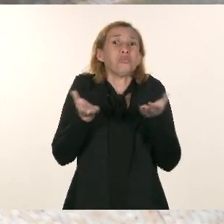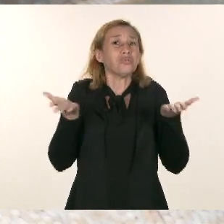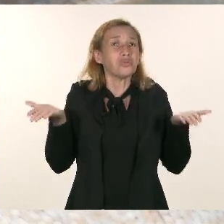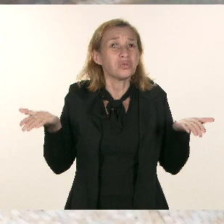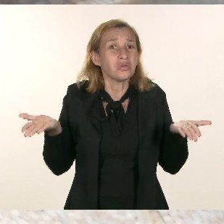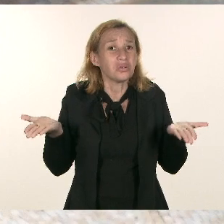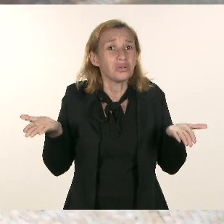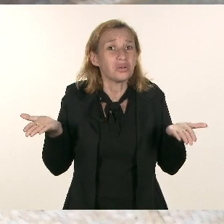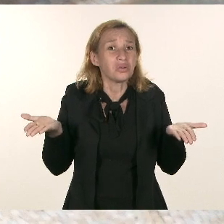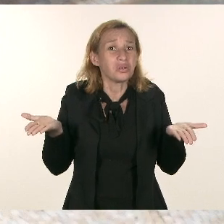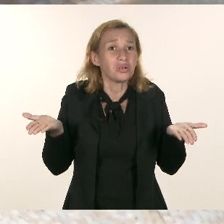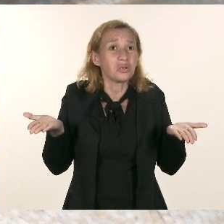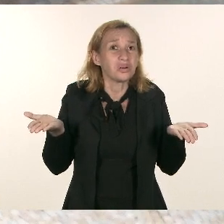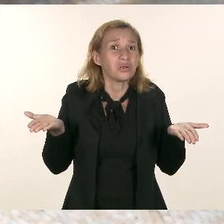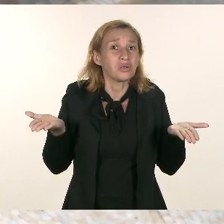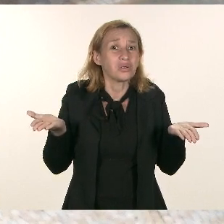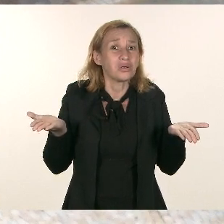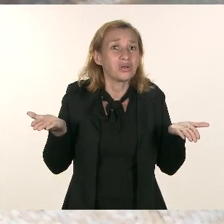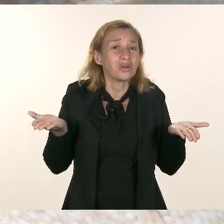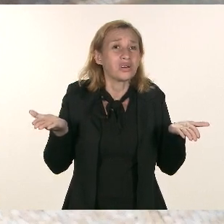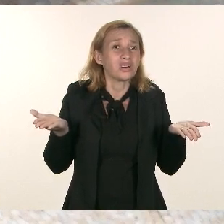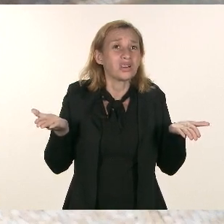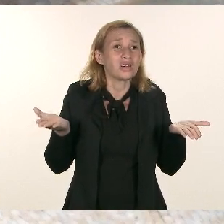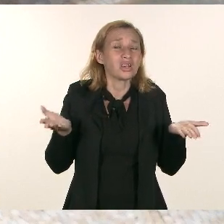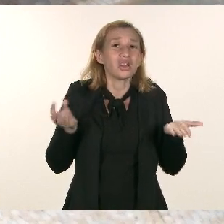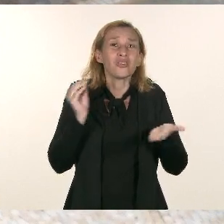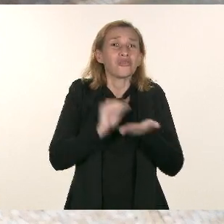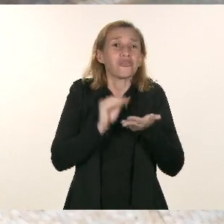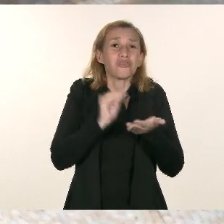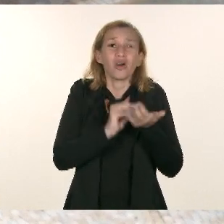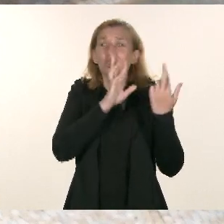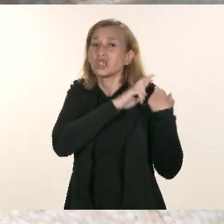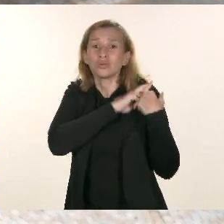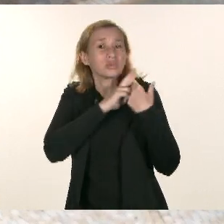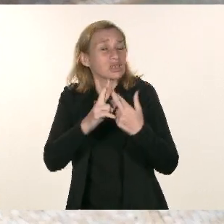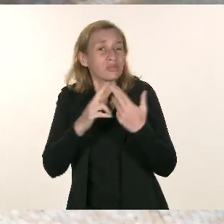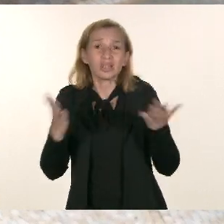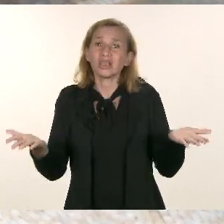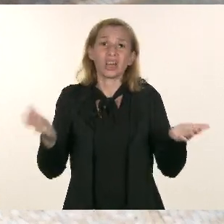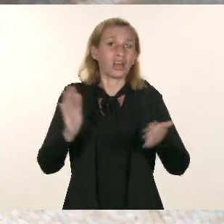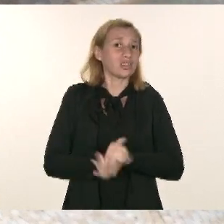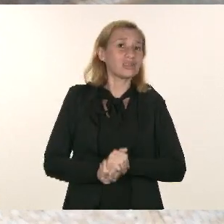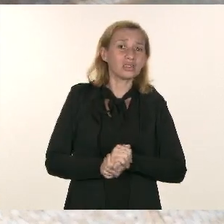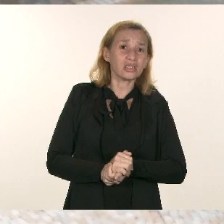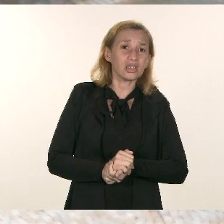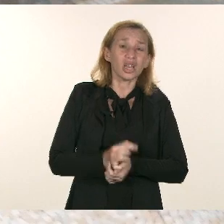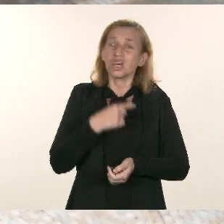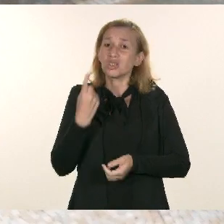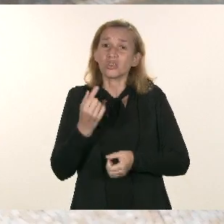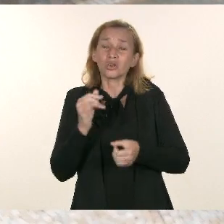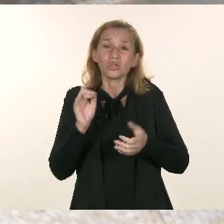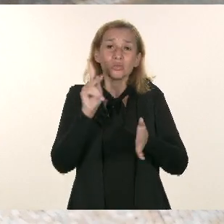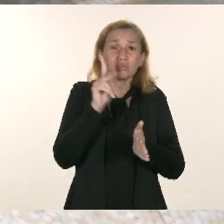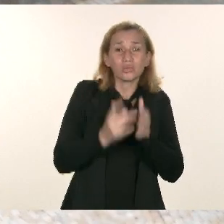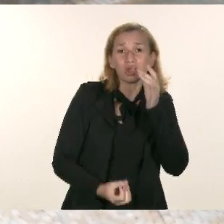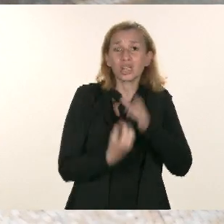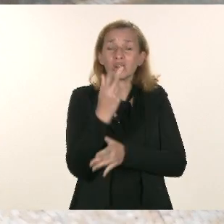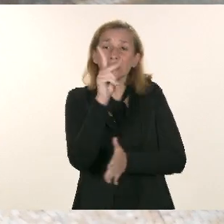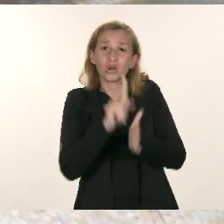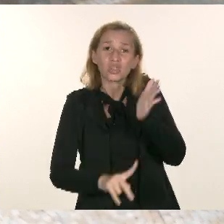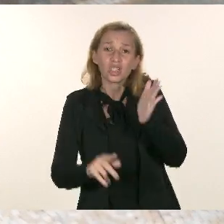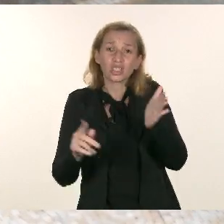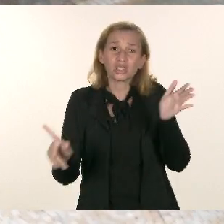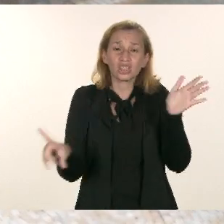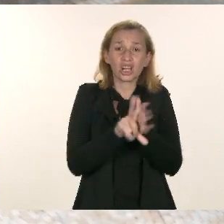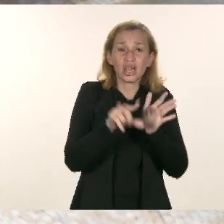desse? Que irresponsabilidade que chegamos. E a gente faz um projeto de lei aqui para vacinar